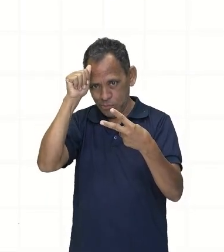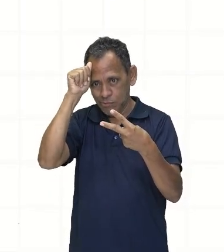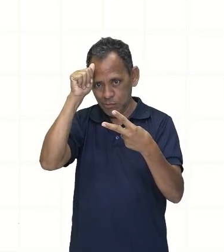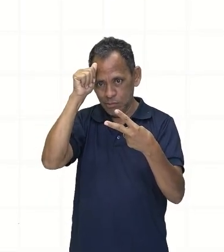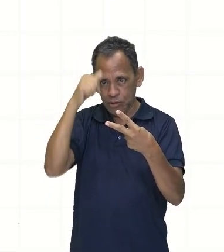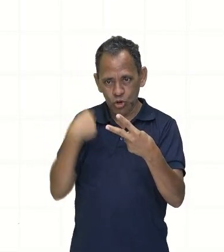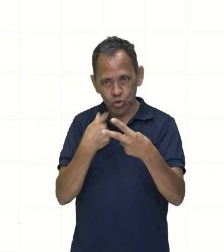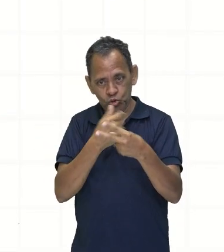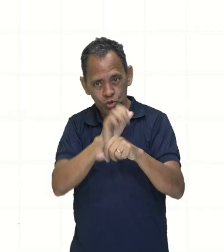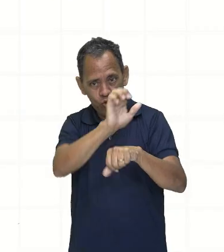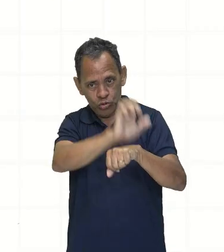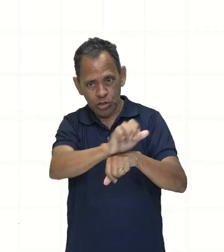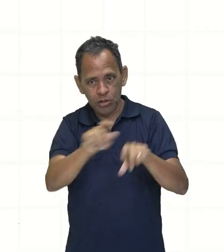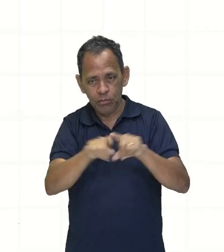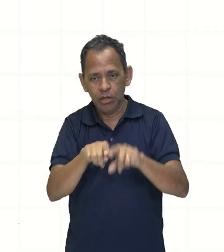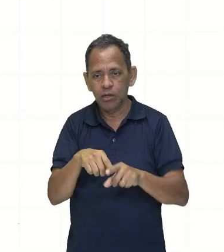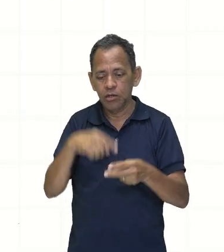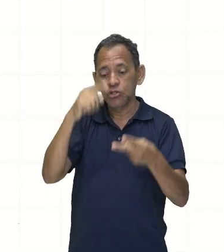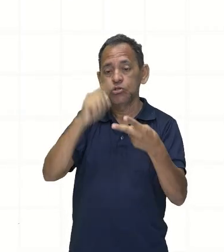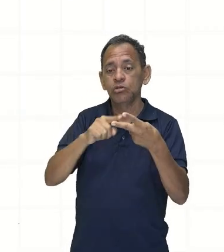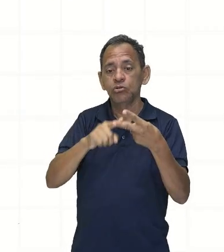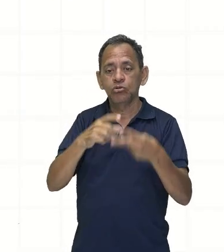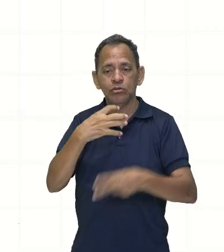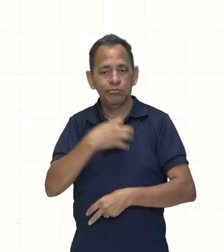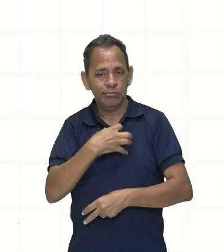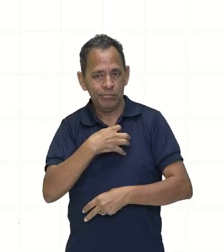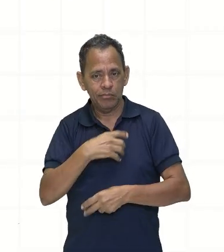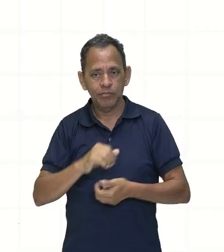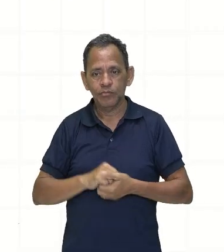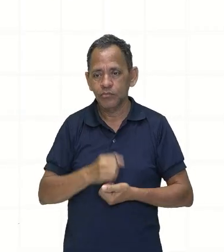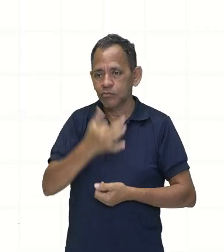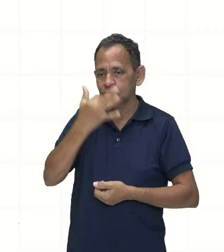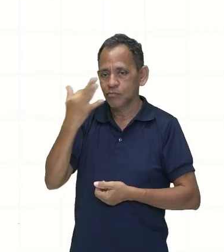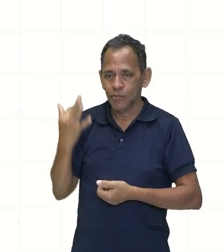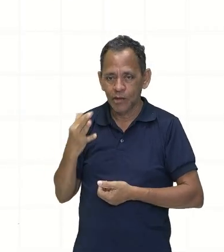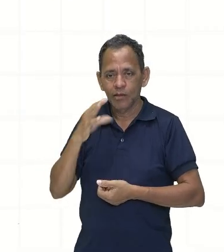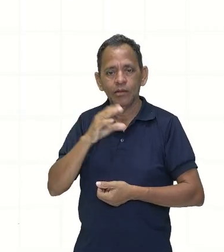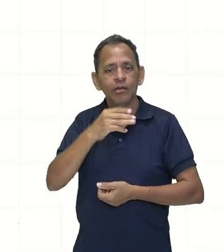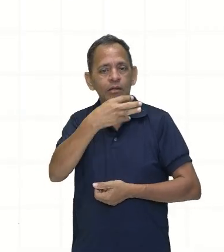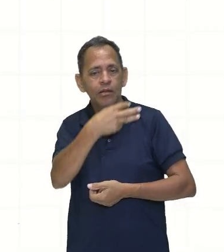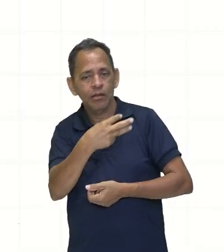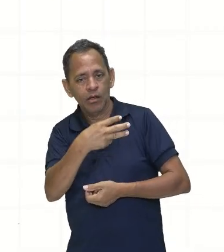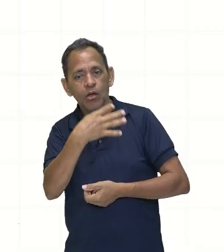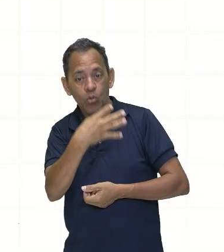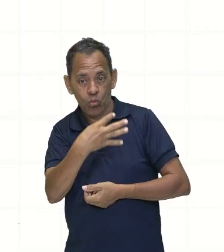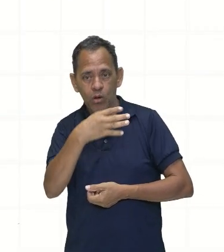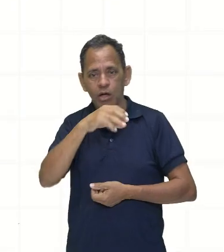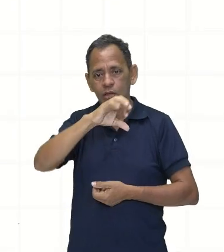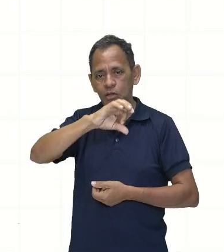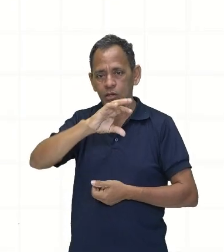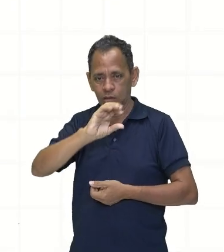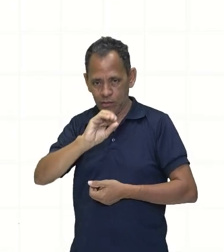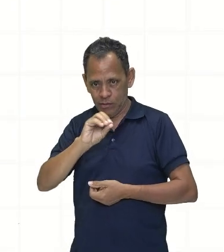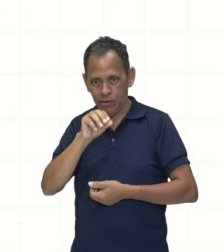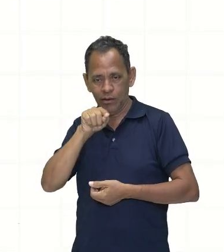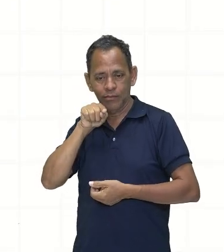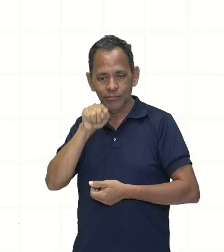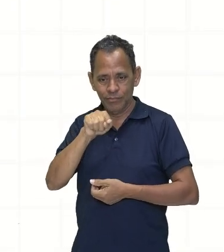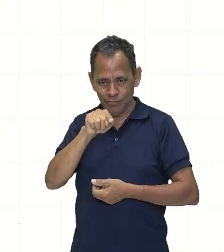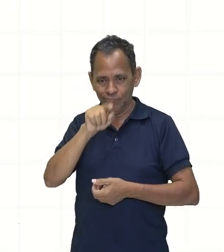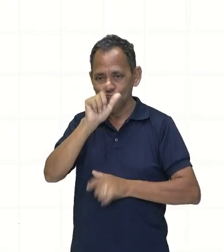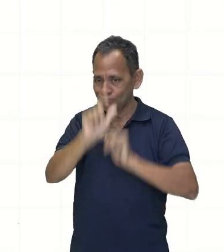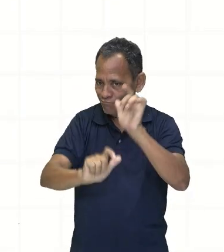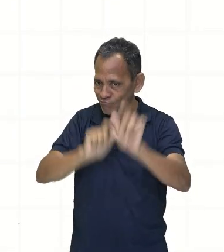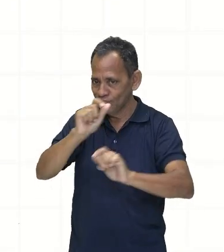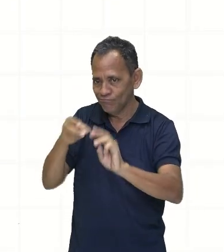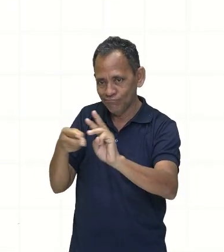segundo lugar, a Bahia. E aqui nós temos quase 500 mil, né, 490 mil de população